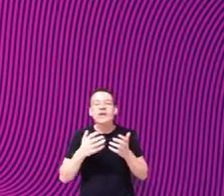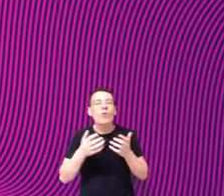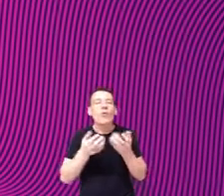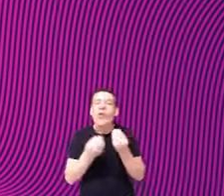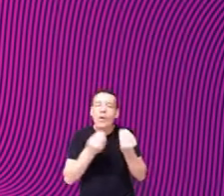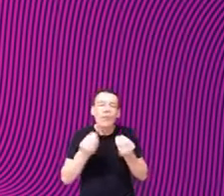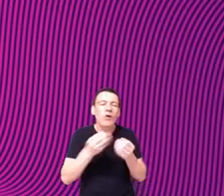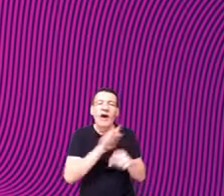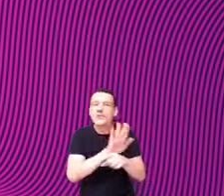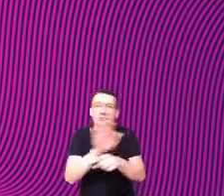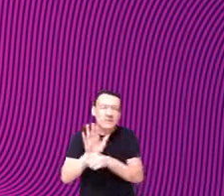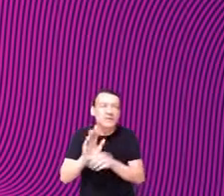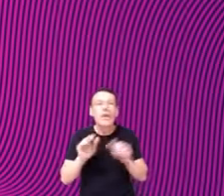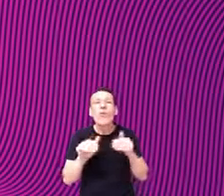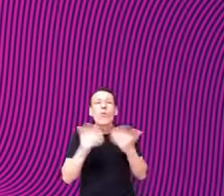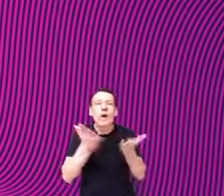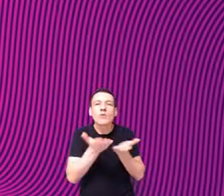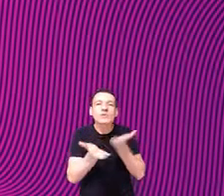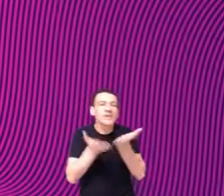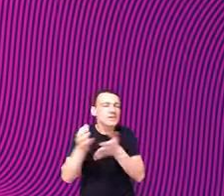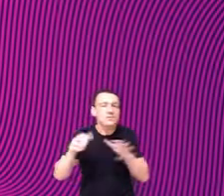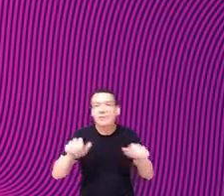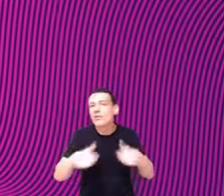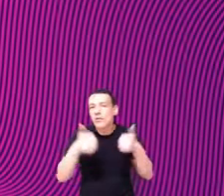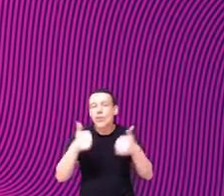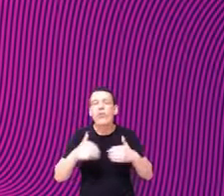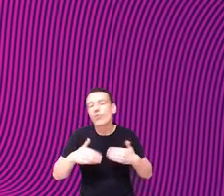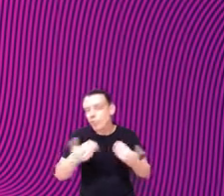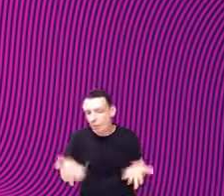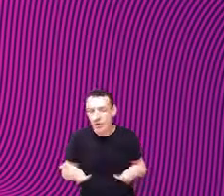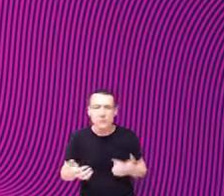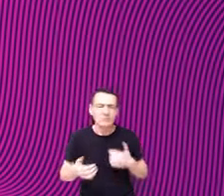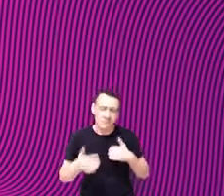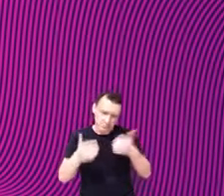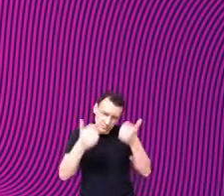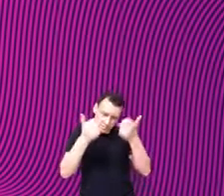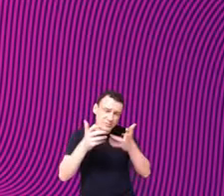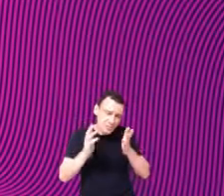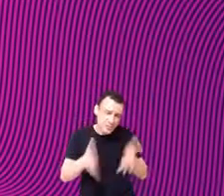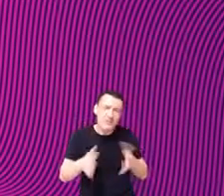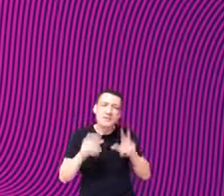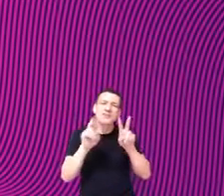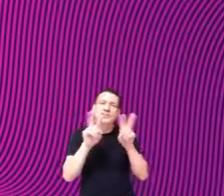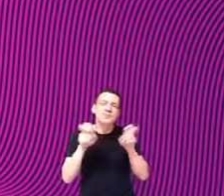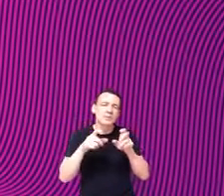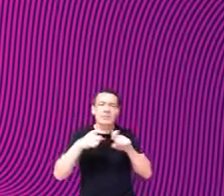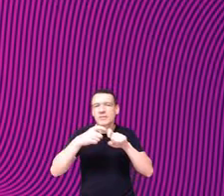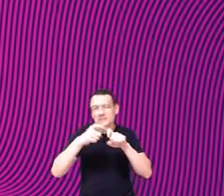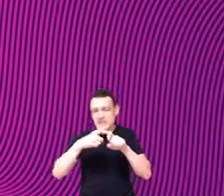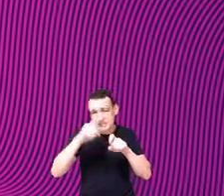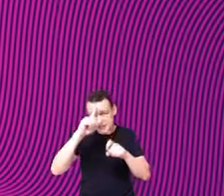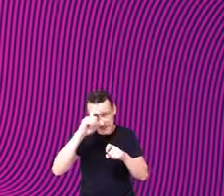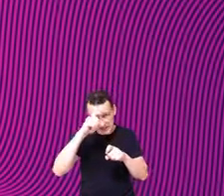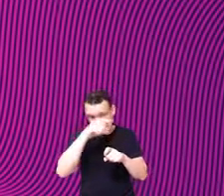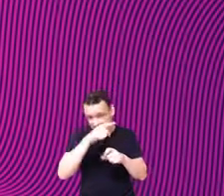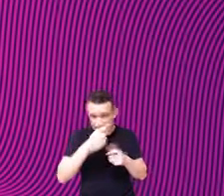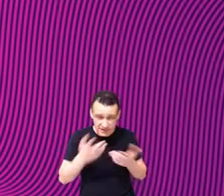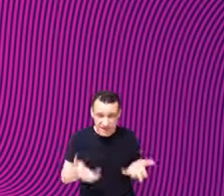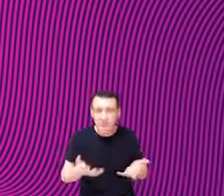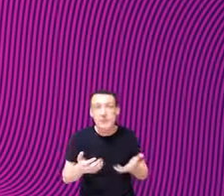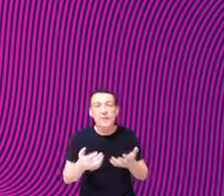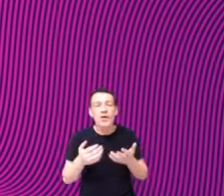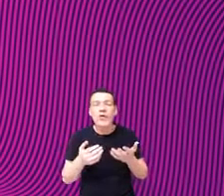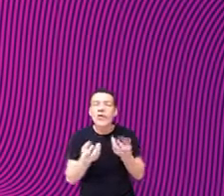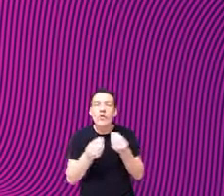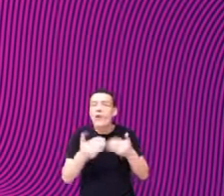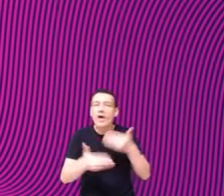por cima de diretrizes clínicas e de medicina baseada em evidência na progressão da doença renal crônica, mas a evolução